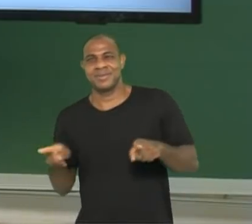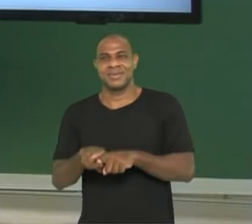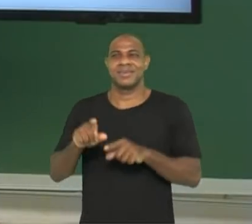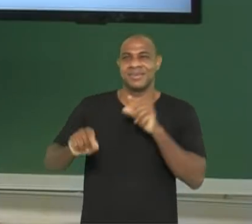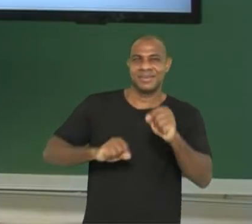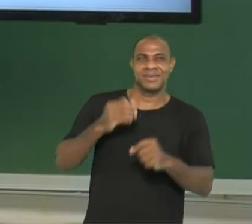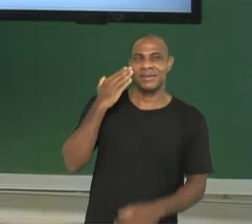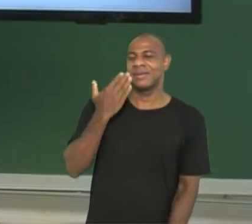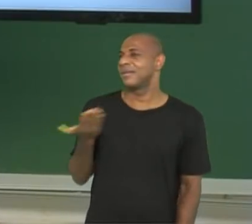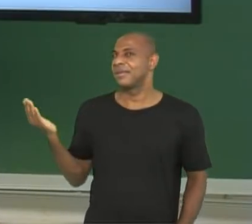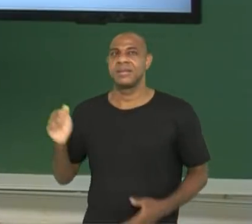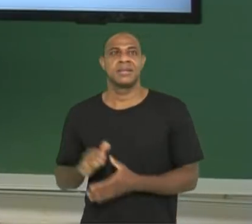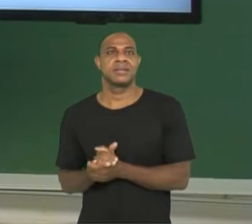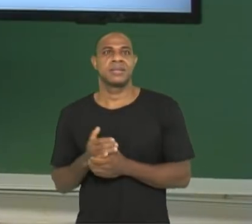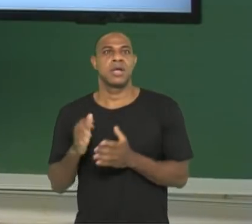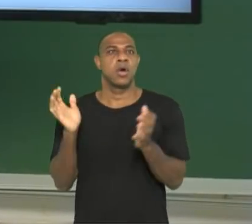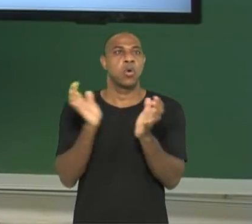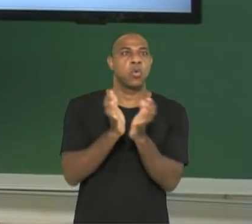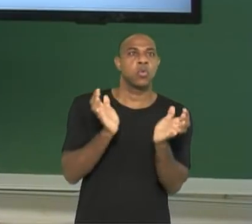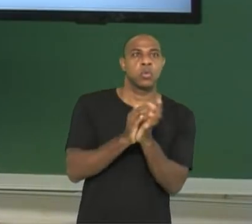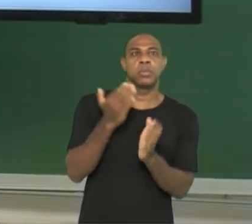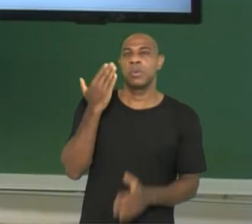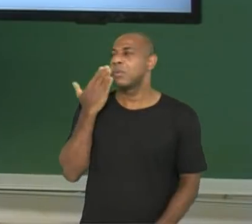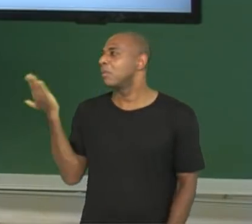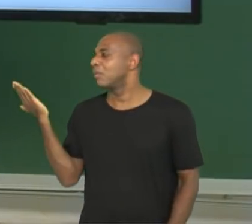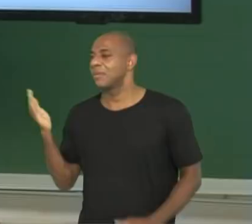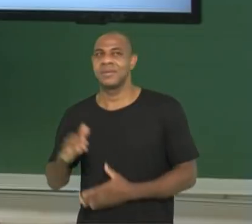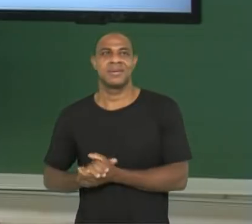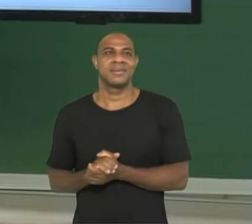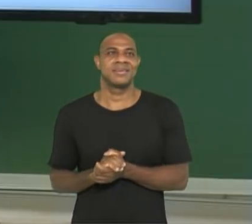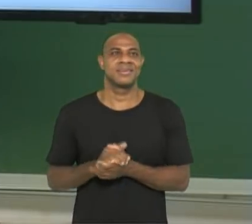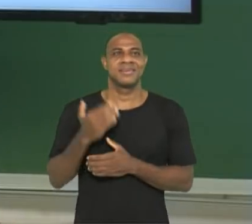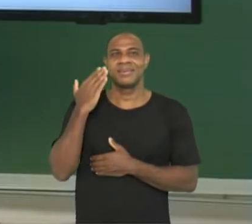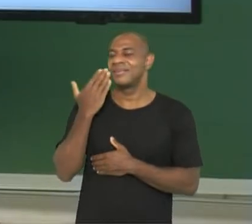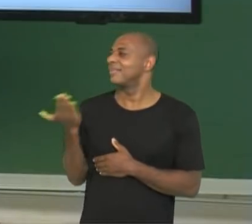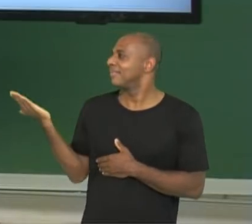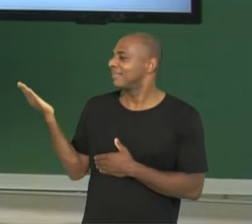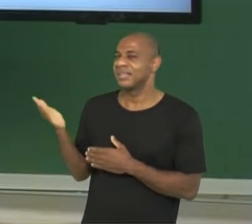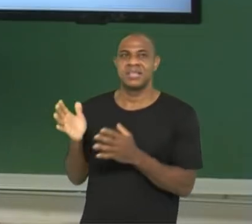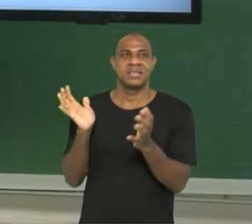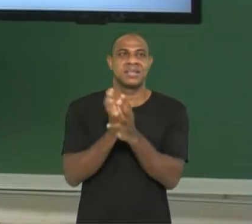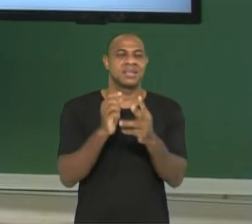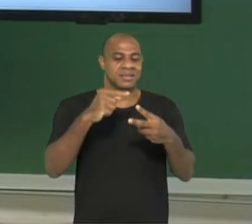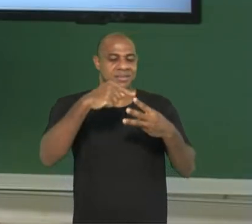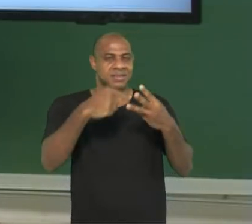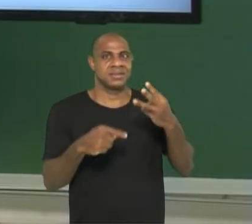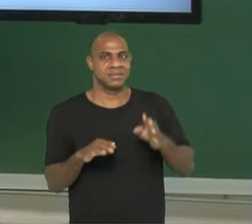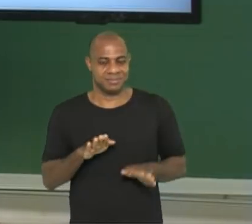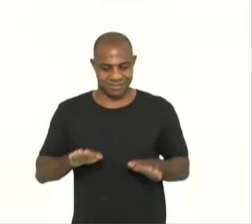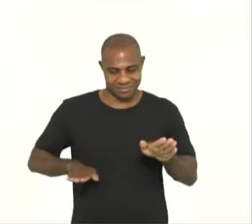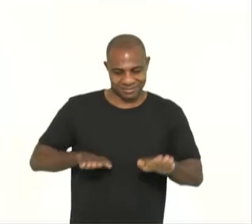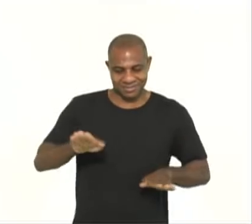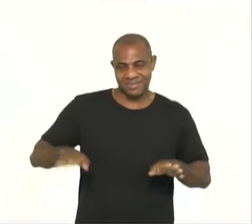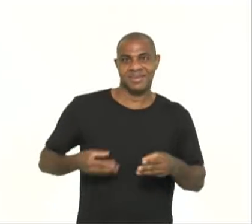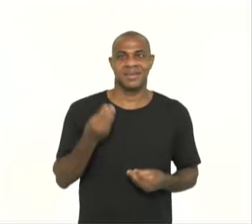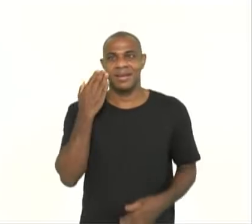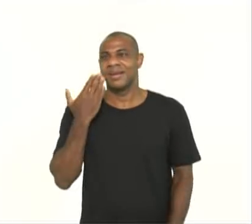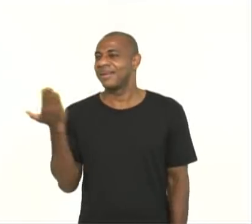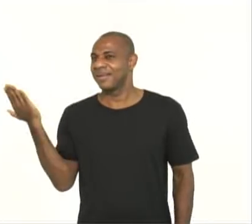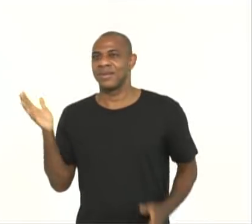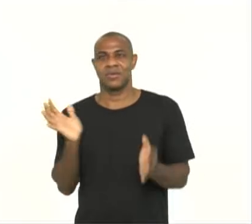Primeiro, no grupo dos répteis, nós temos 4 grandes grupos. O primeiro, dos escamados